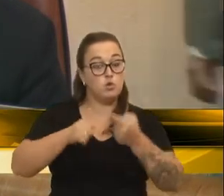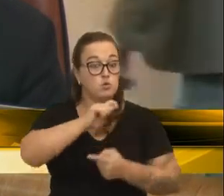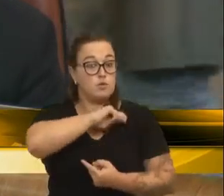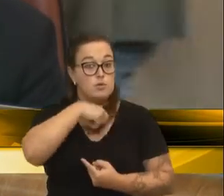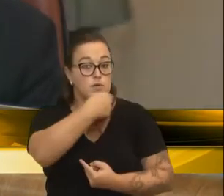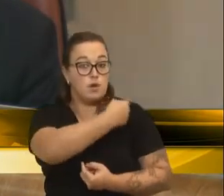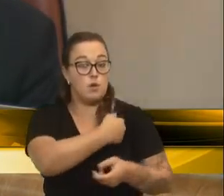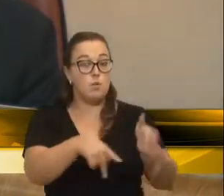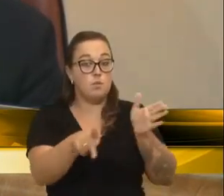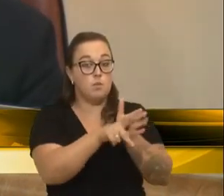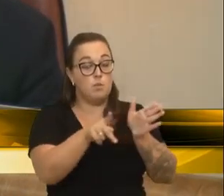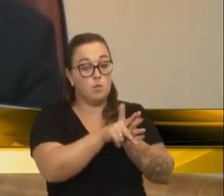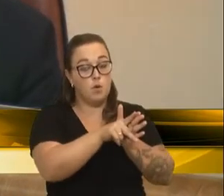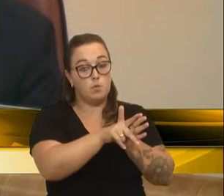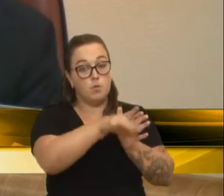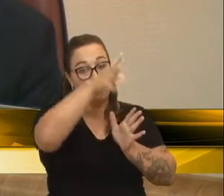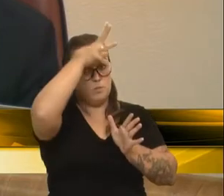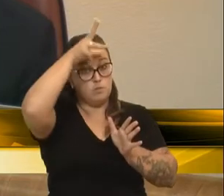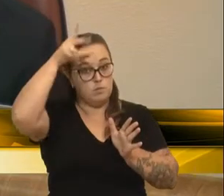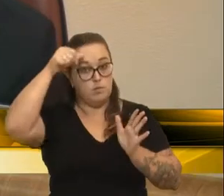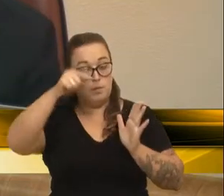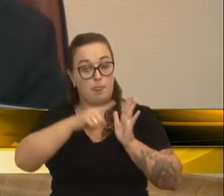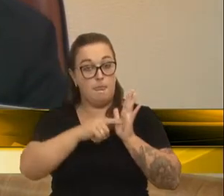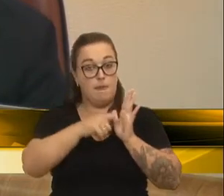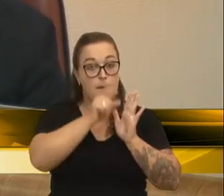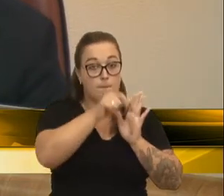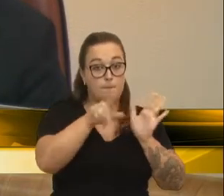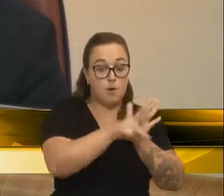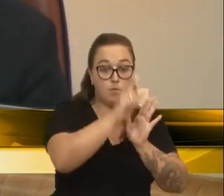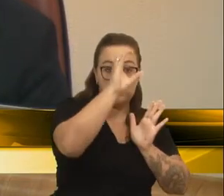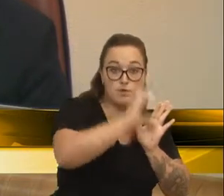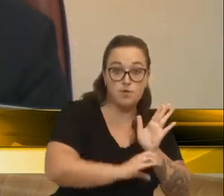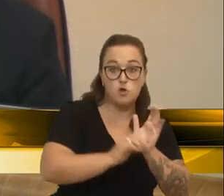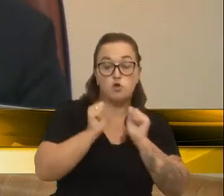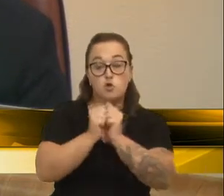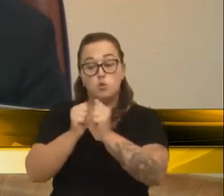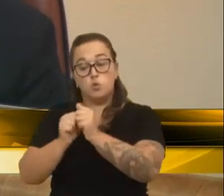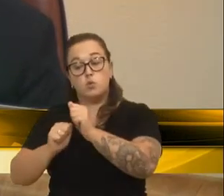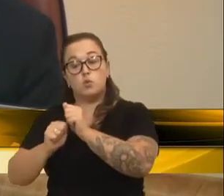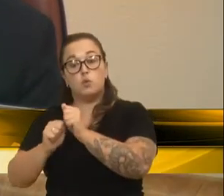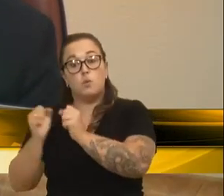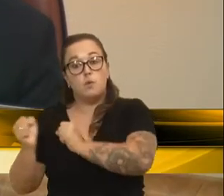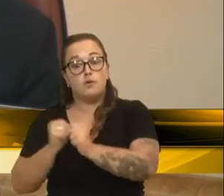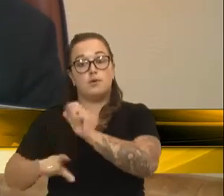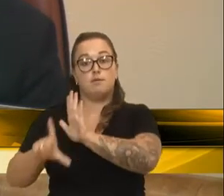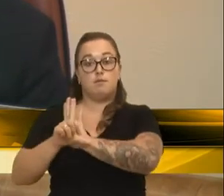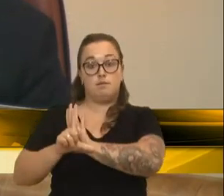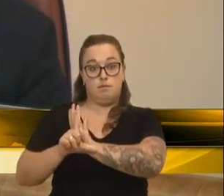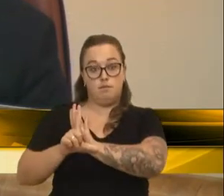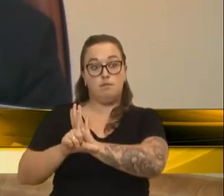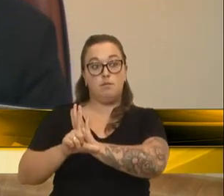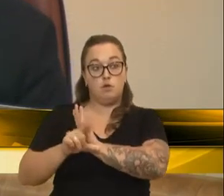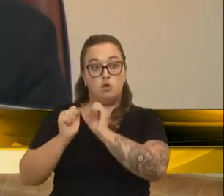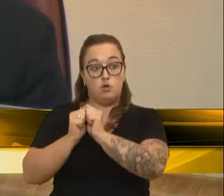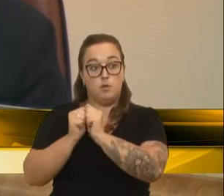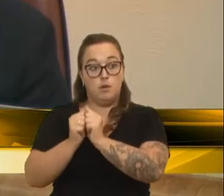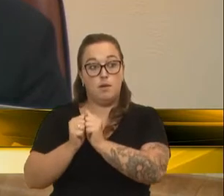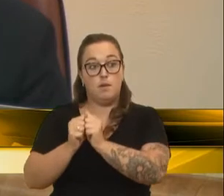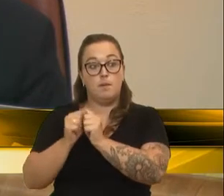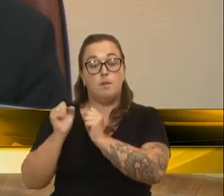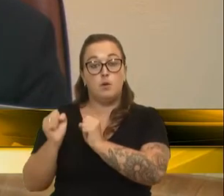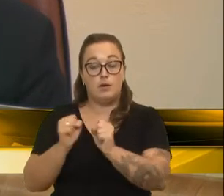naturais do Executivo, que são o cidadão e o Poder Legislativo, no caso, esta Câmara Municipal de